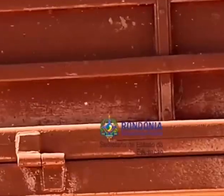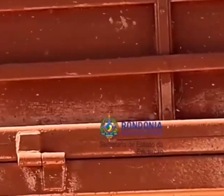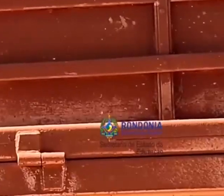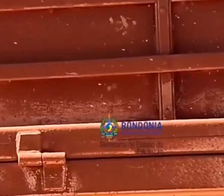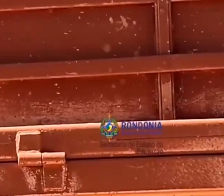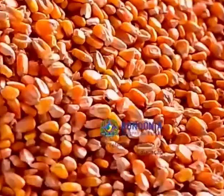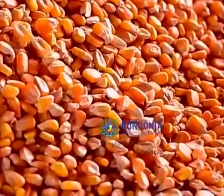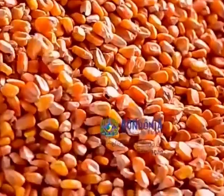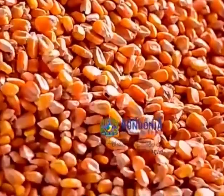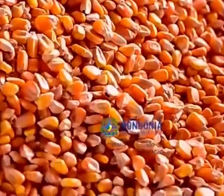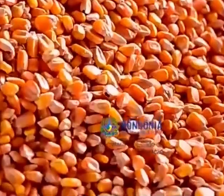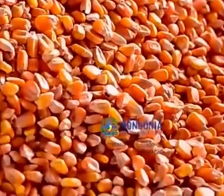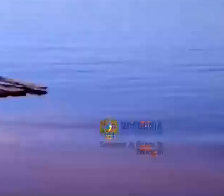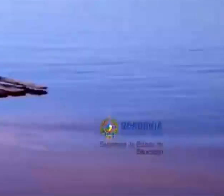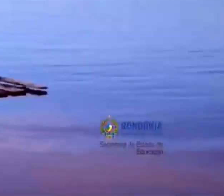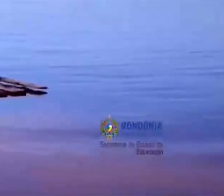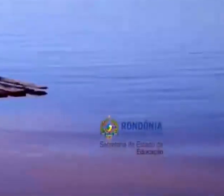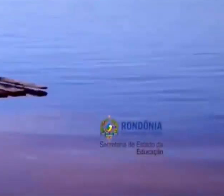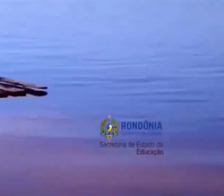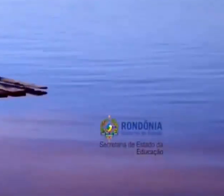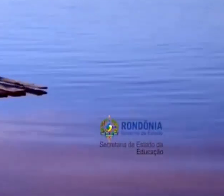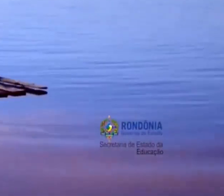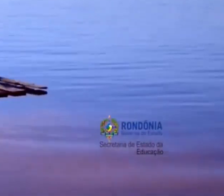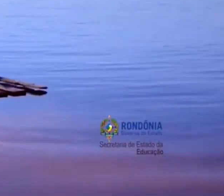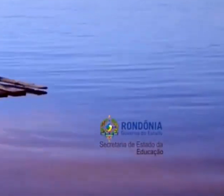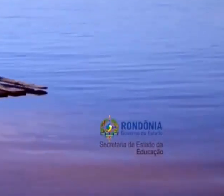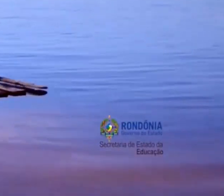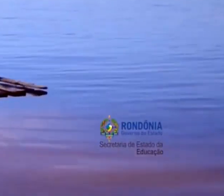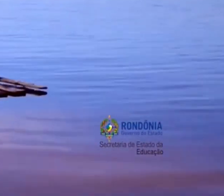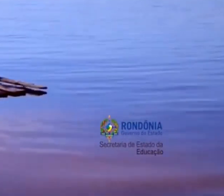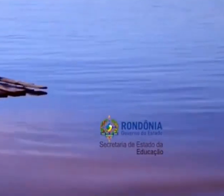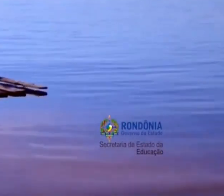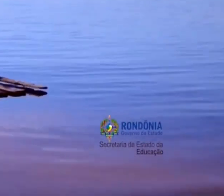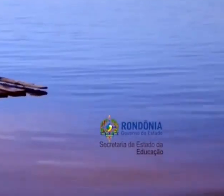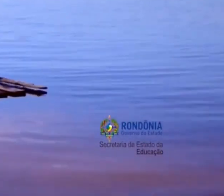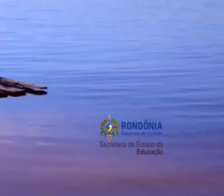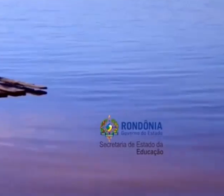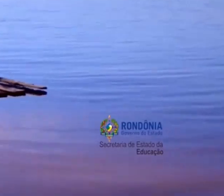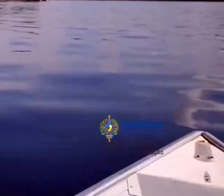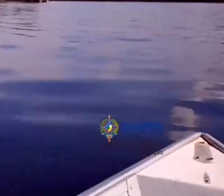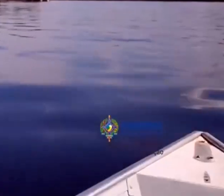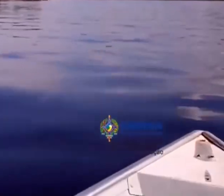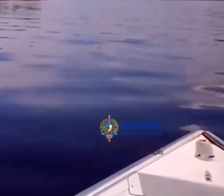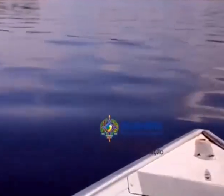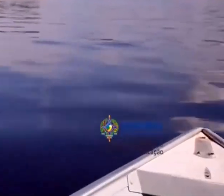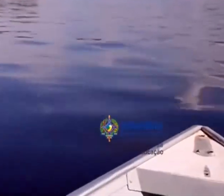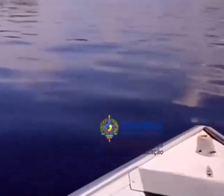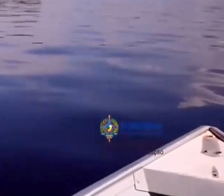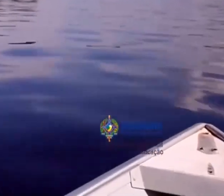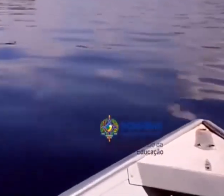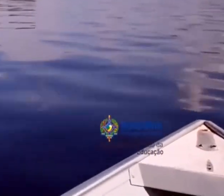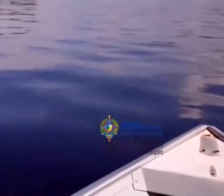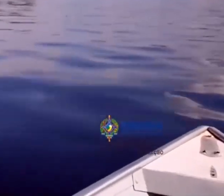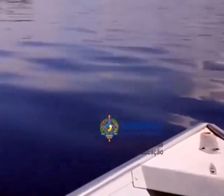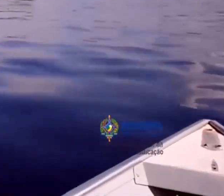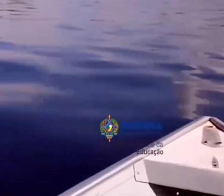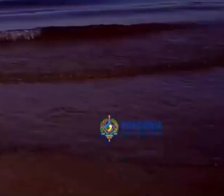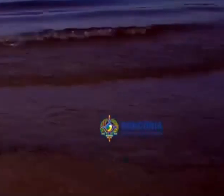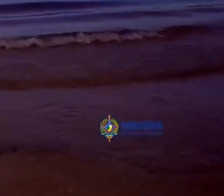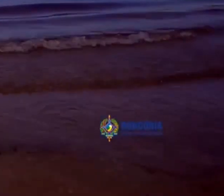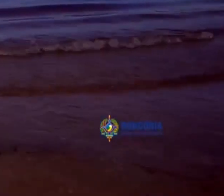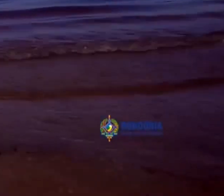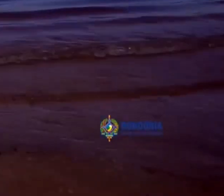de soja e milho. Dentre as principais cidades que se localizam neste domínio, destacam-se as